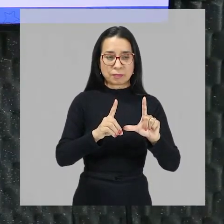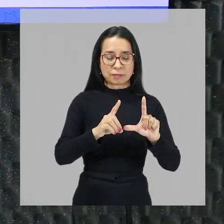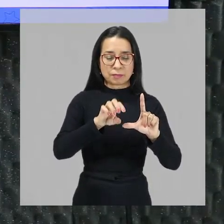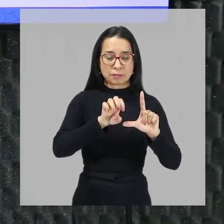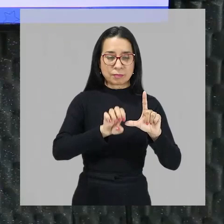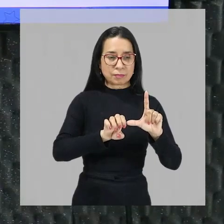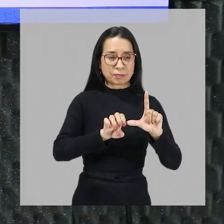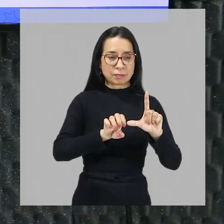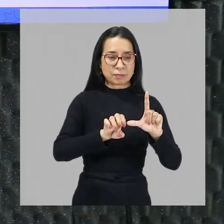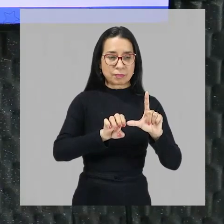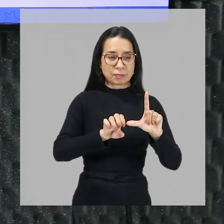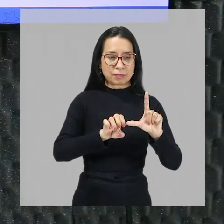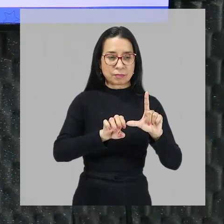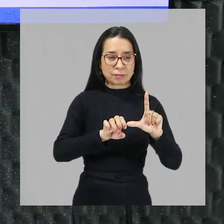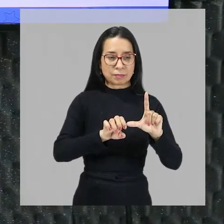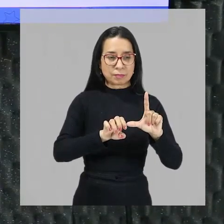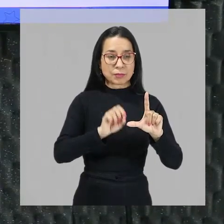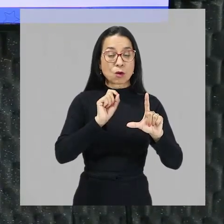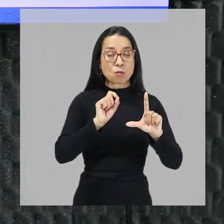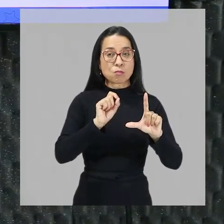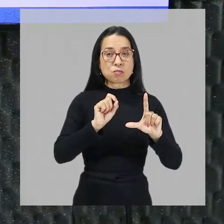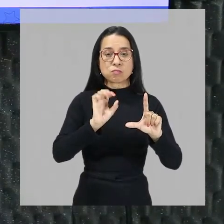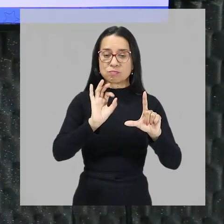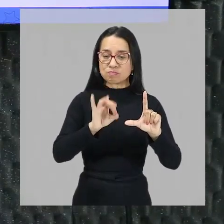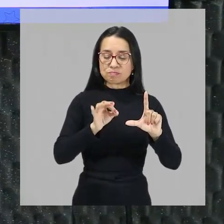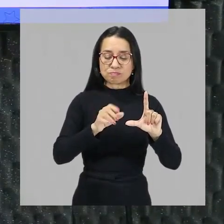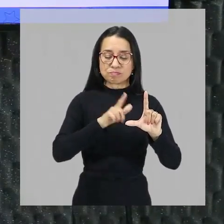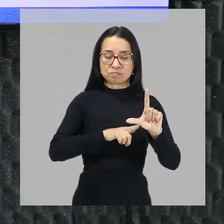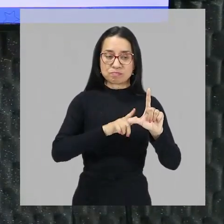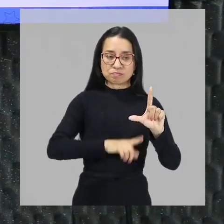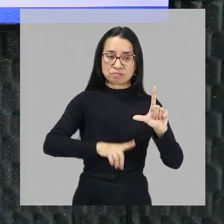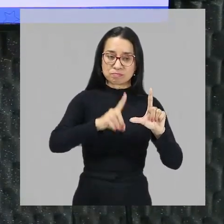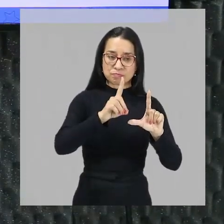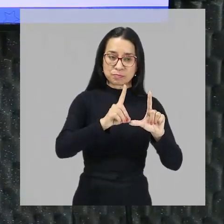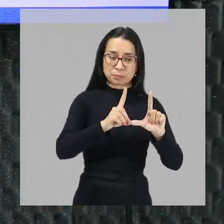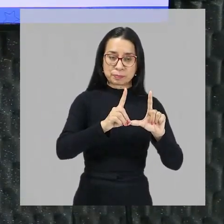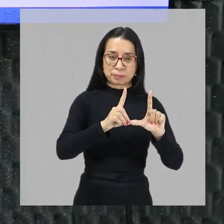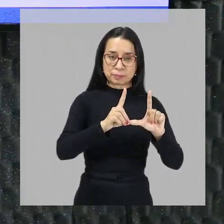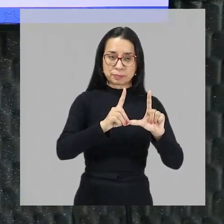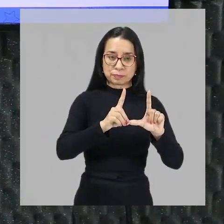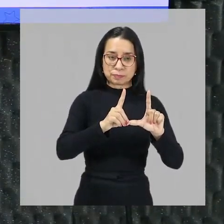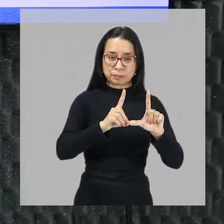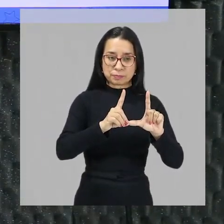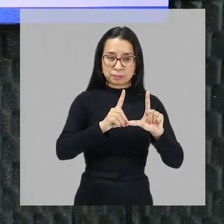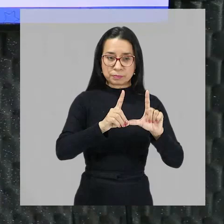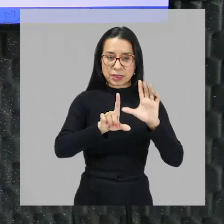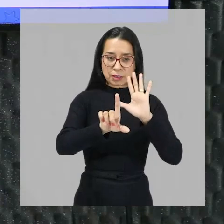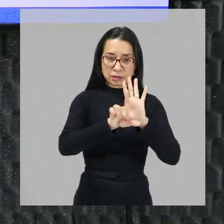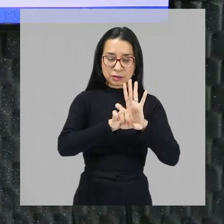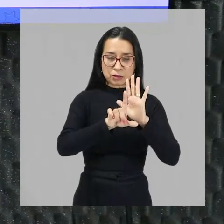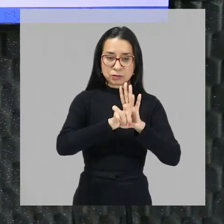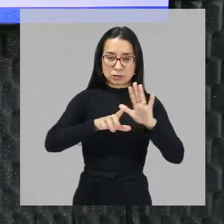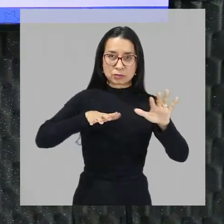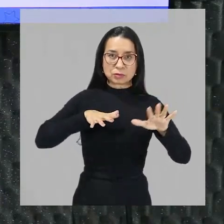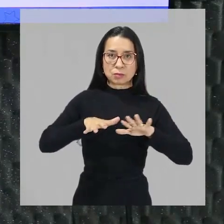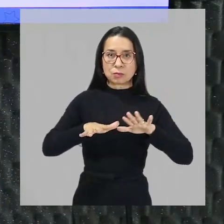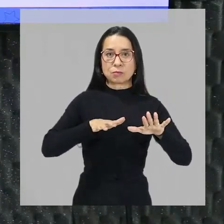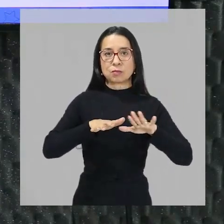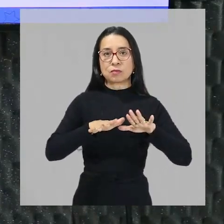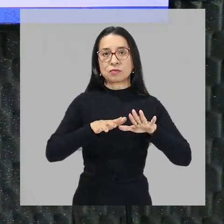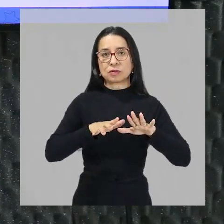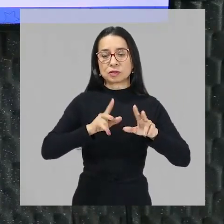é a legitimidade da mobilização popular. Tá? Então, resposta letra D. A legitimidade da